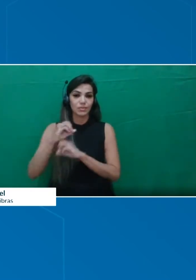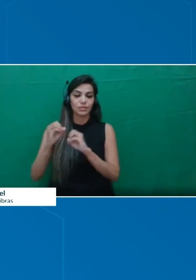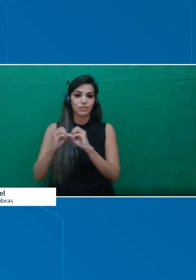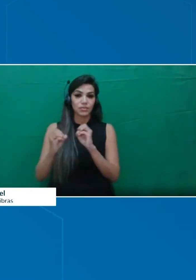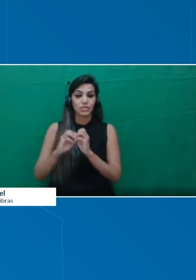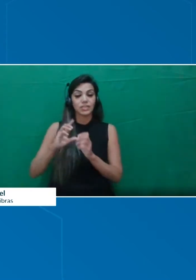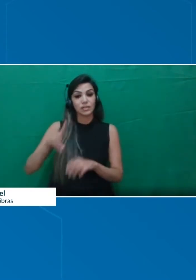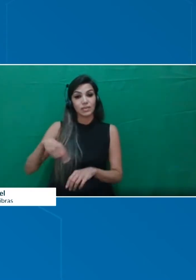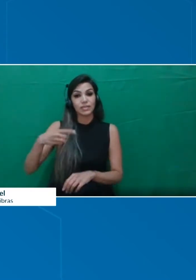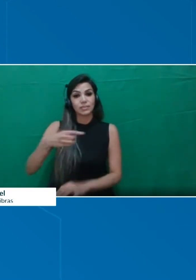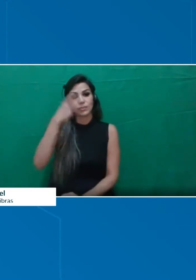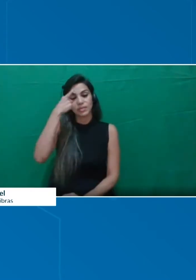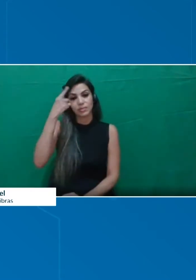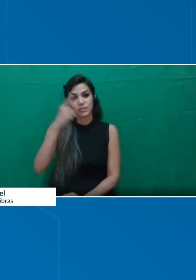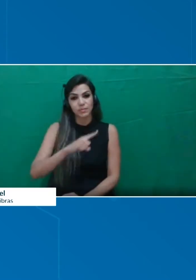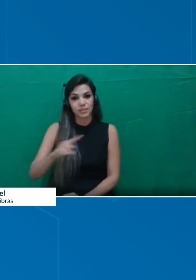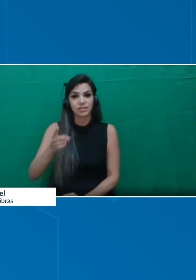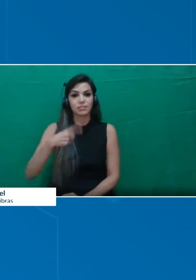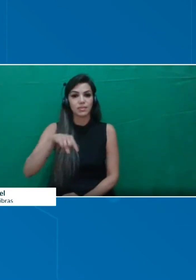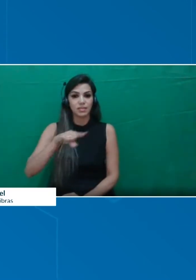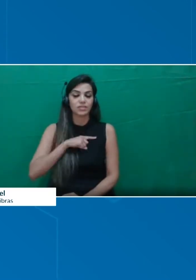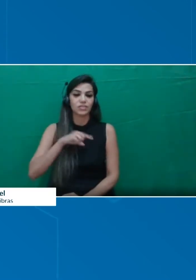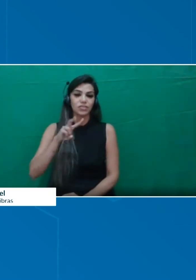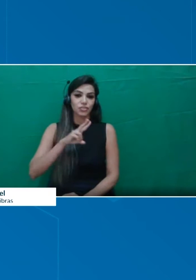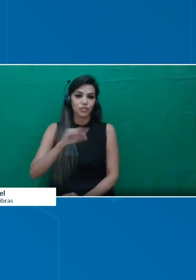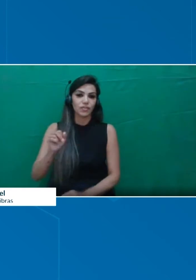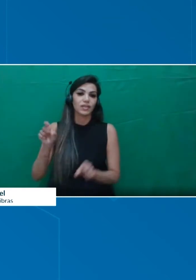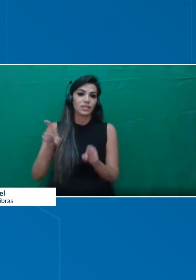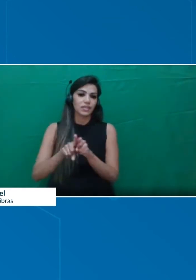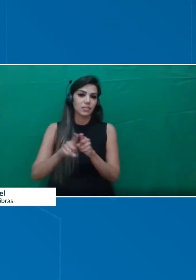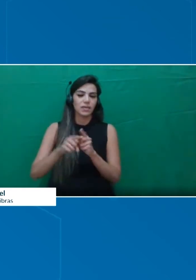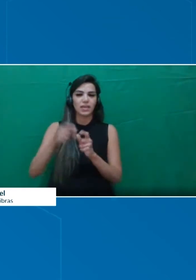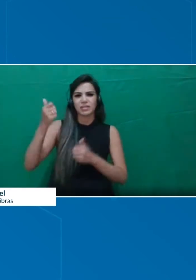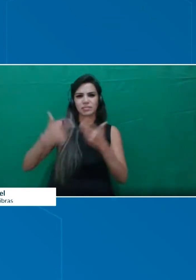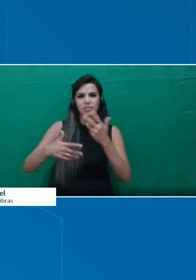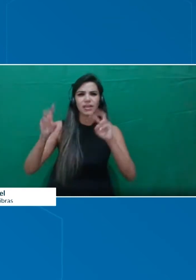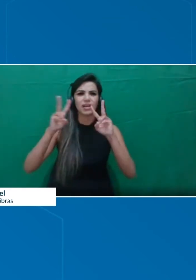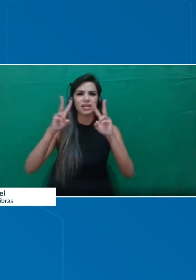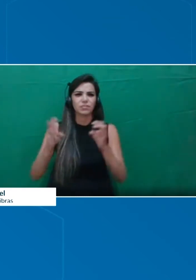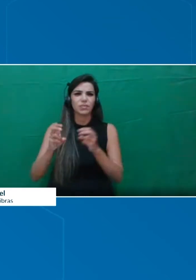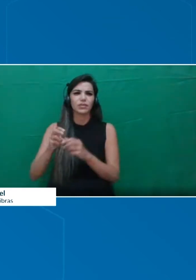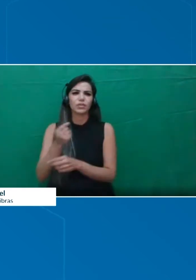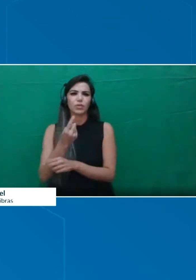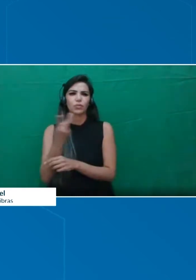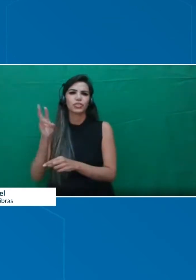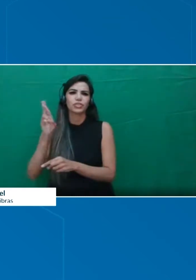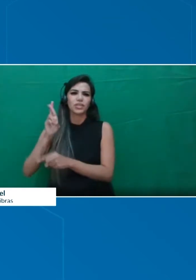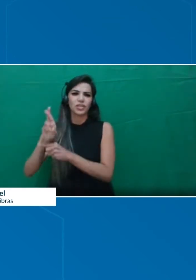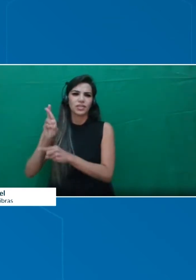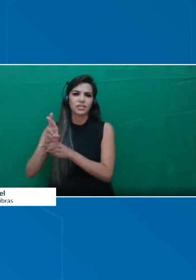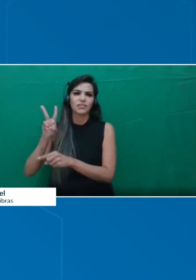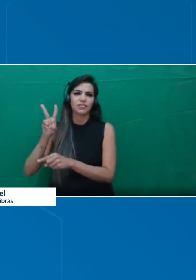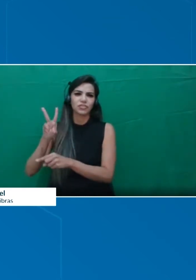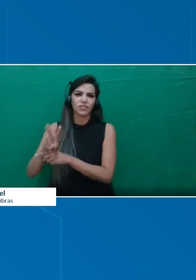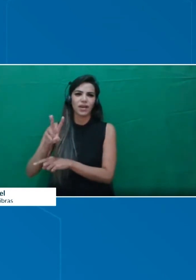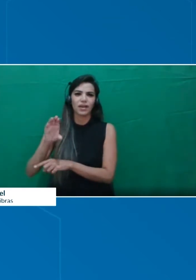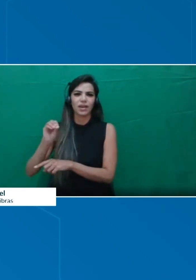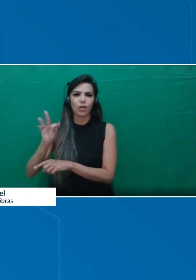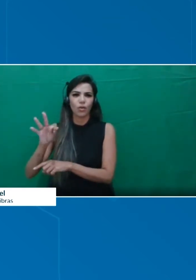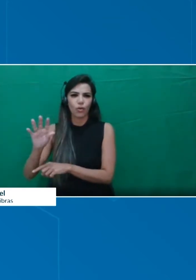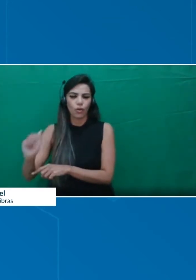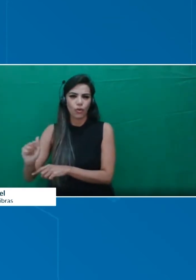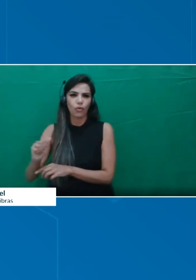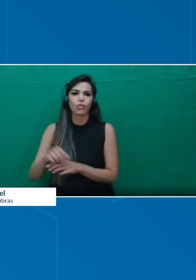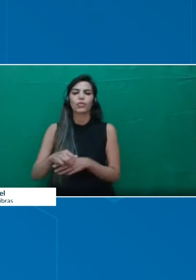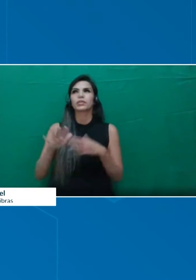tratamos na primeira fase do evento 2020, que é discutir sobre as cotas, né, quais são as cotas existentes na universidade, quais